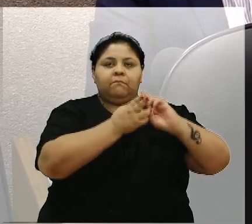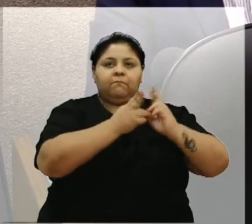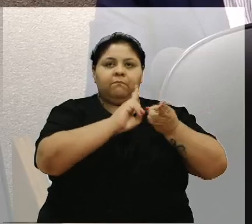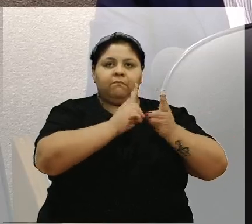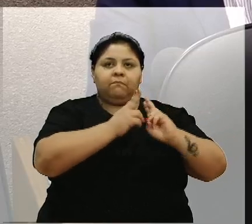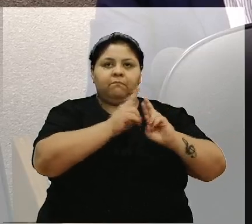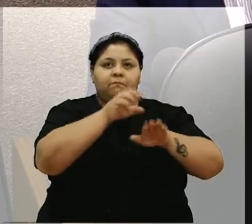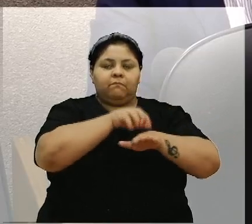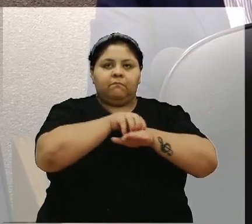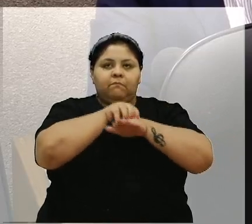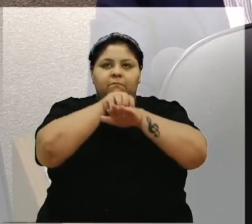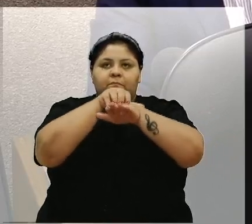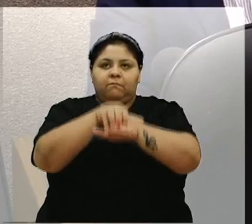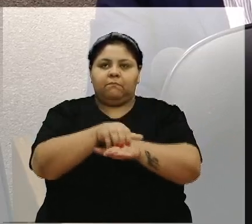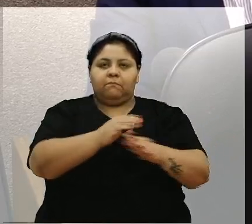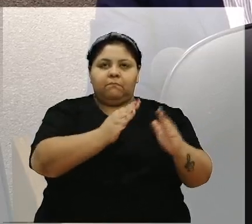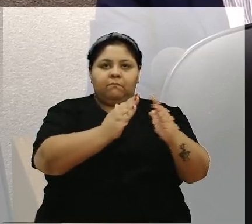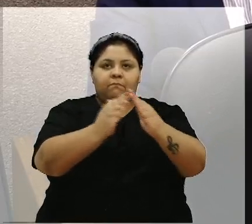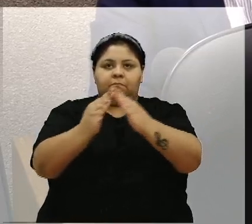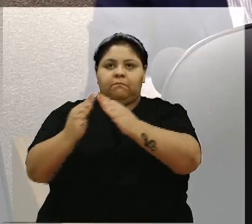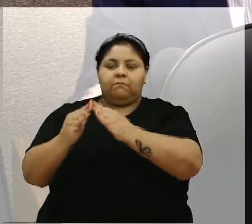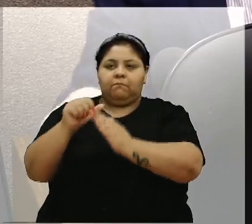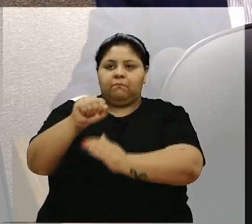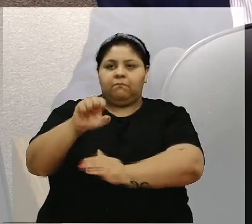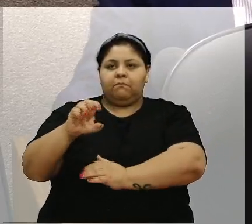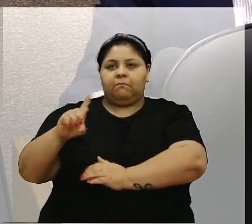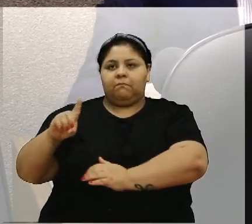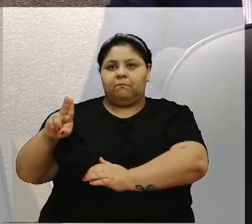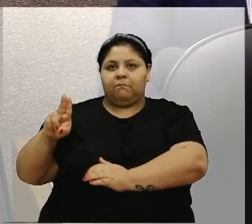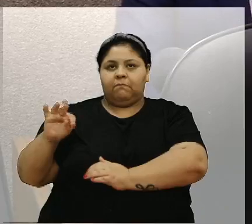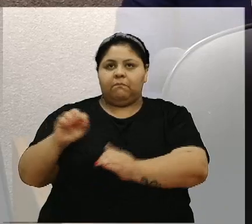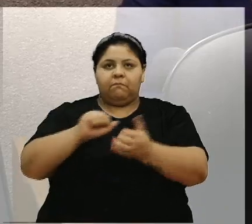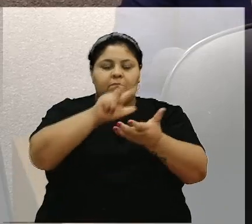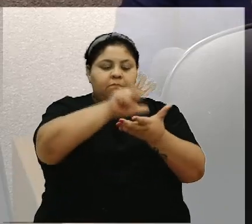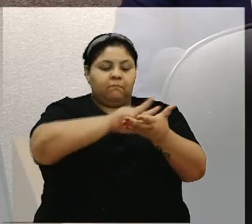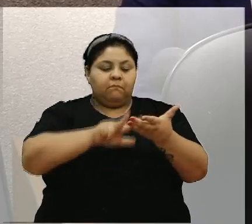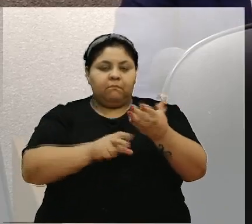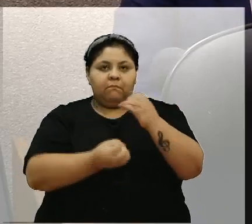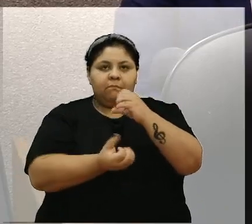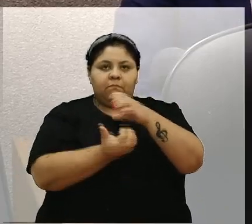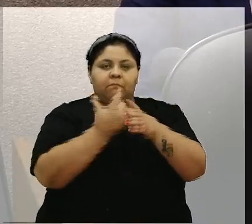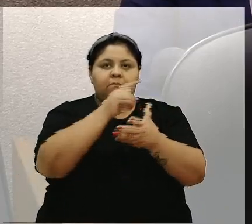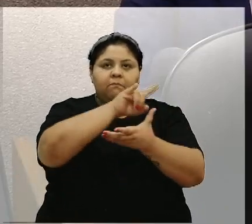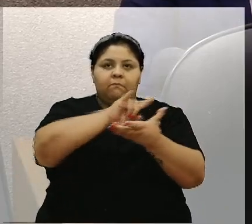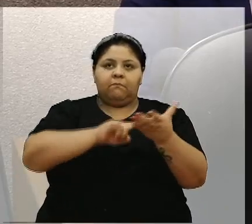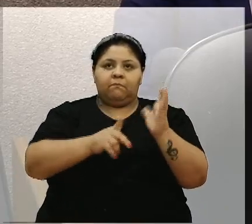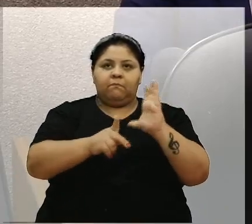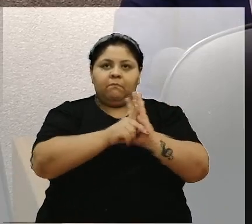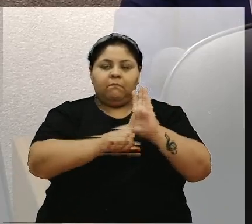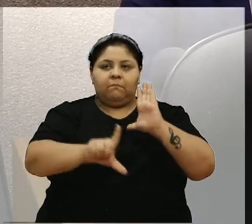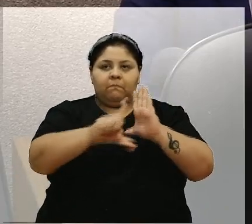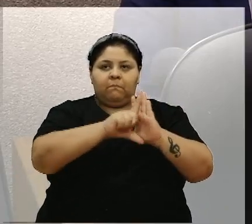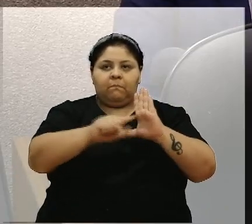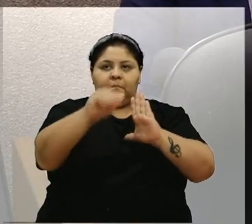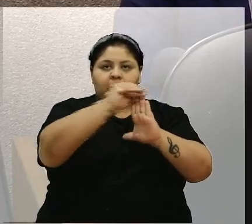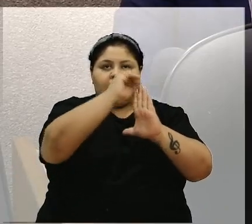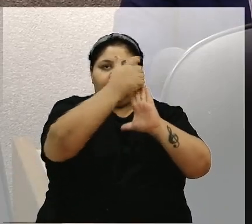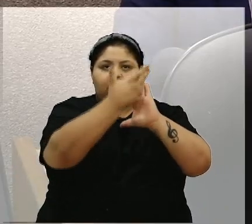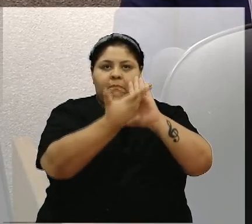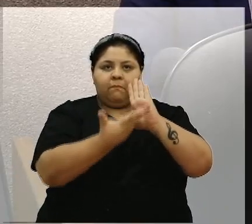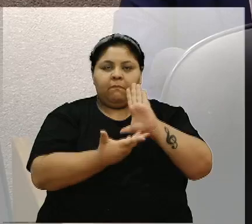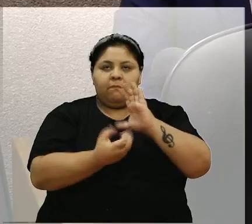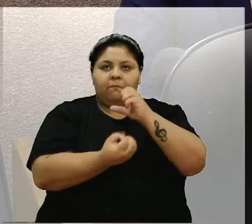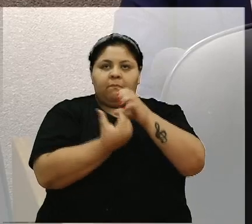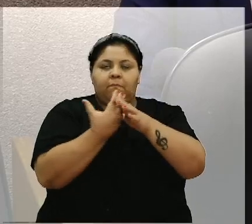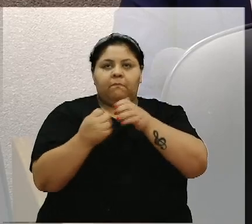Urbano, Transporte e Habitação, SEDUT, para análise e emissão de parecer o projeto de lei acima descrito, de